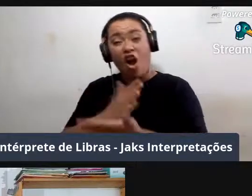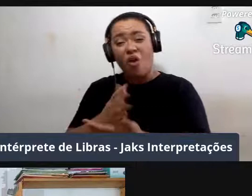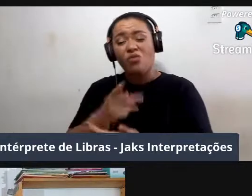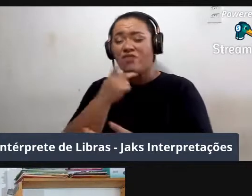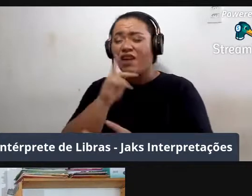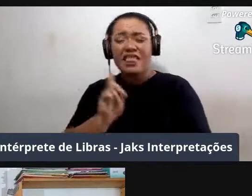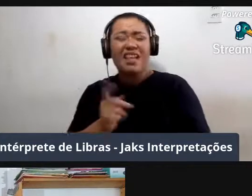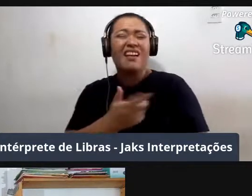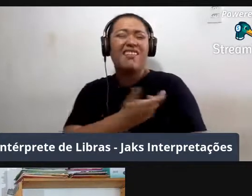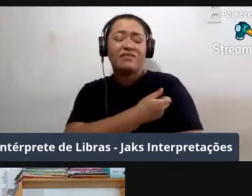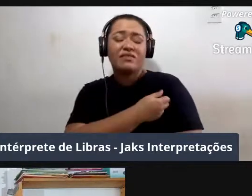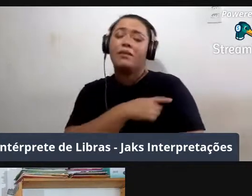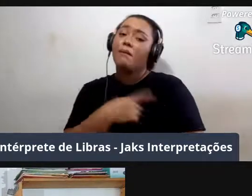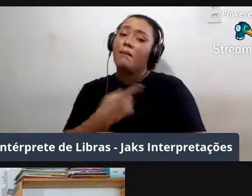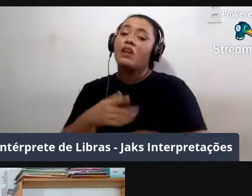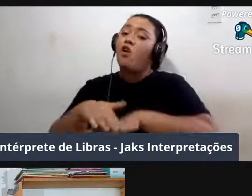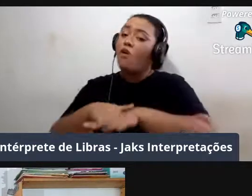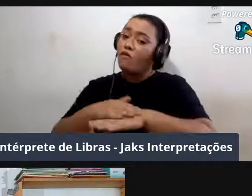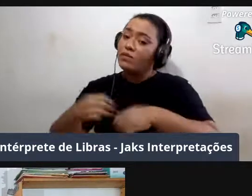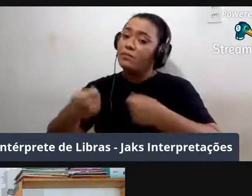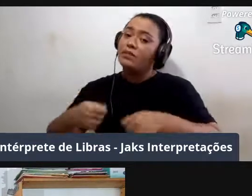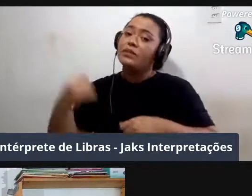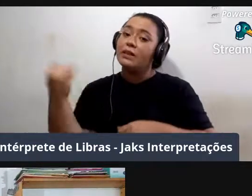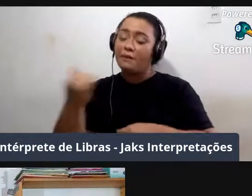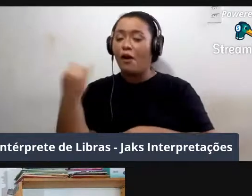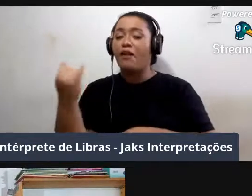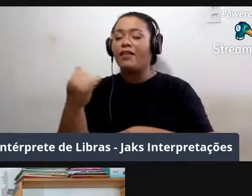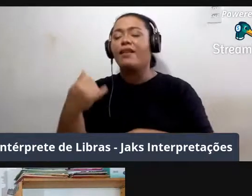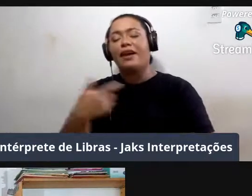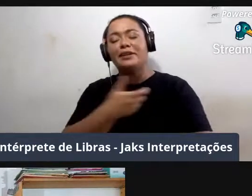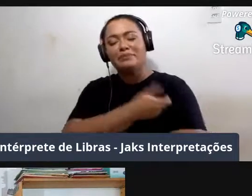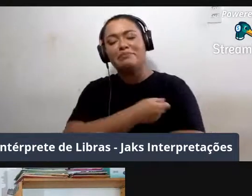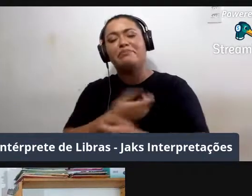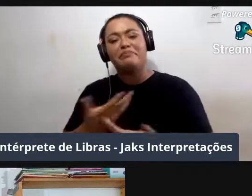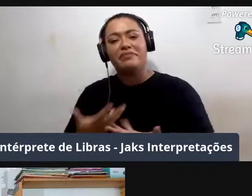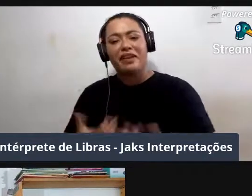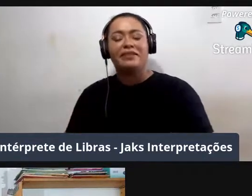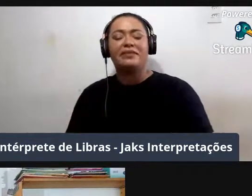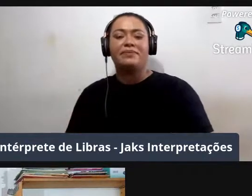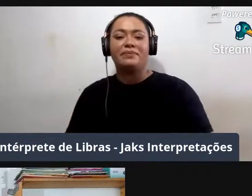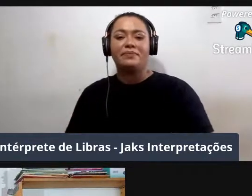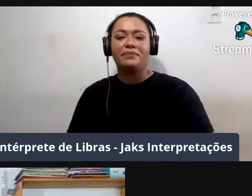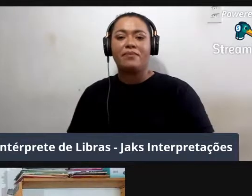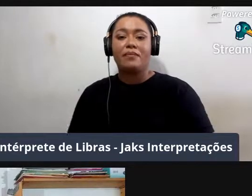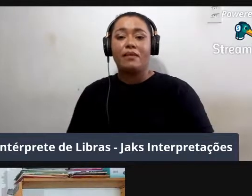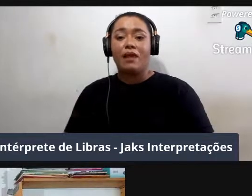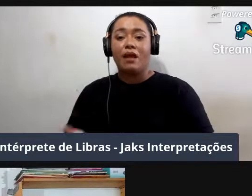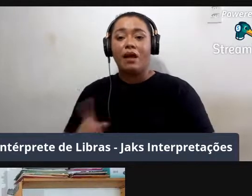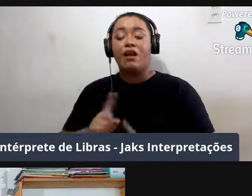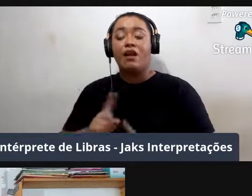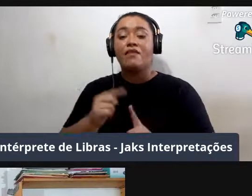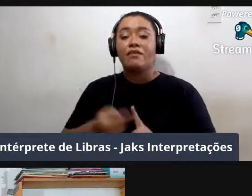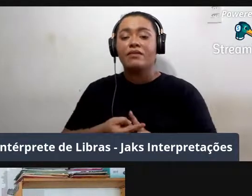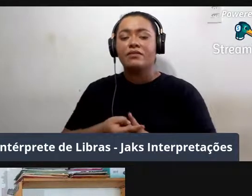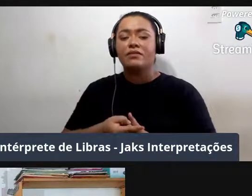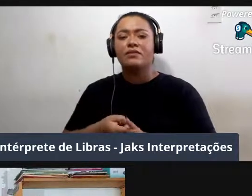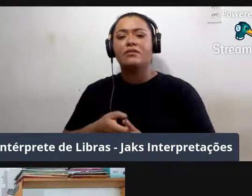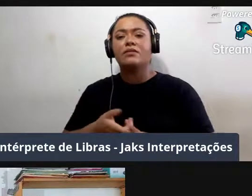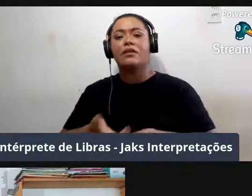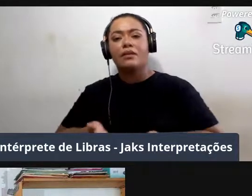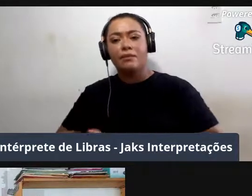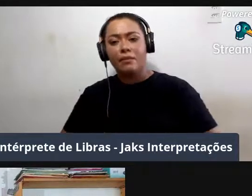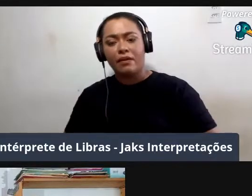elas aceitam. E começaram a vacinar as puérperas e as gestantes quando, Dura? Na